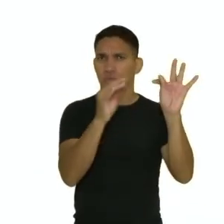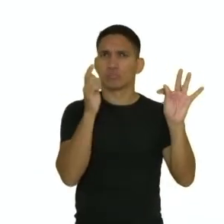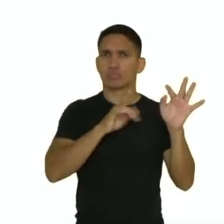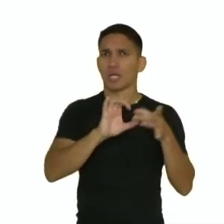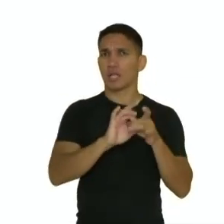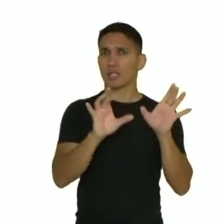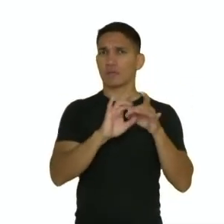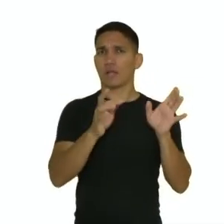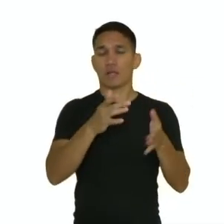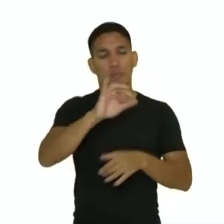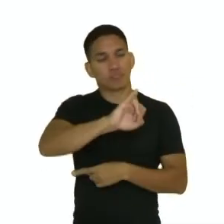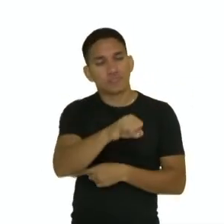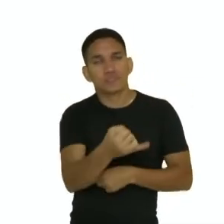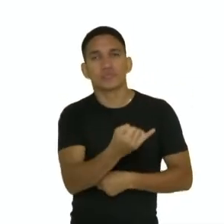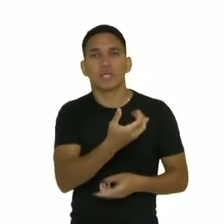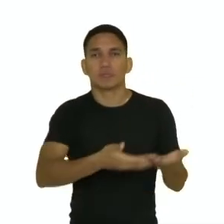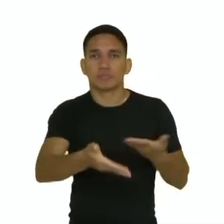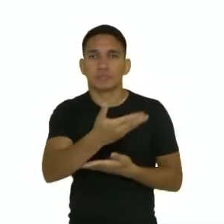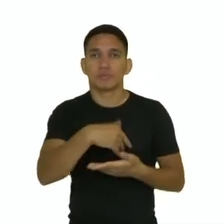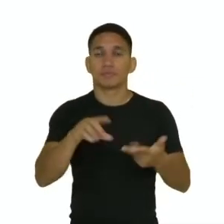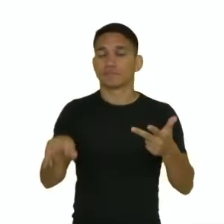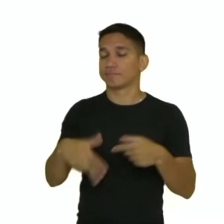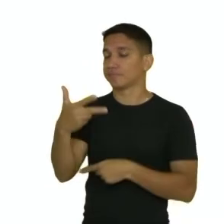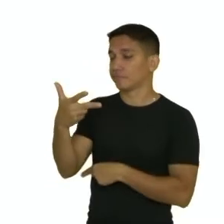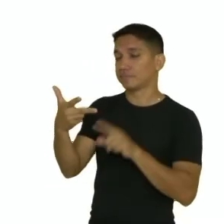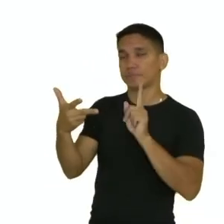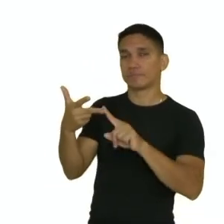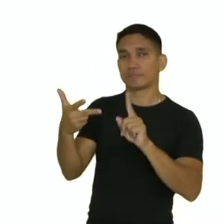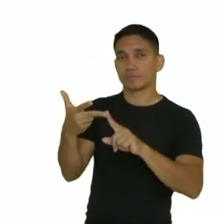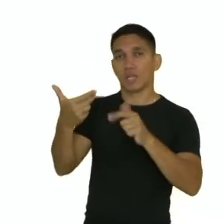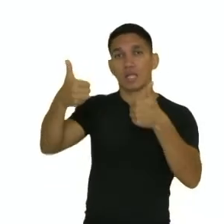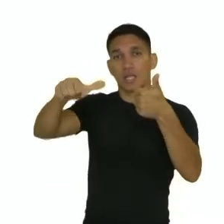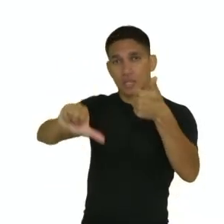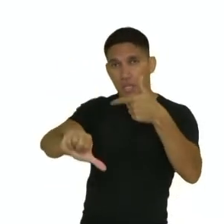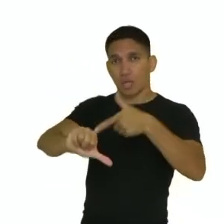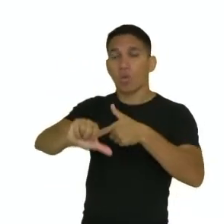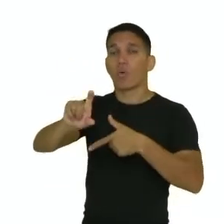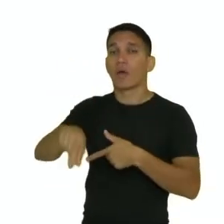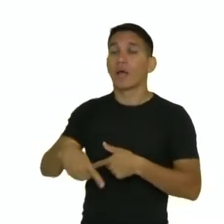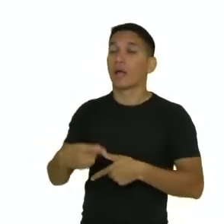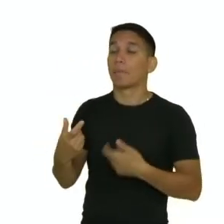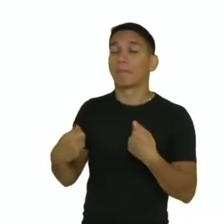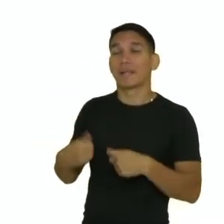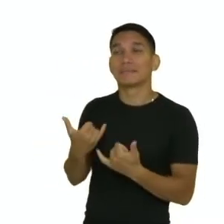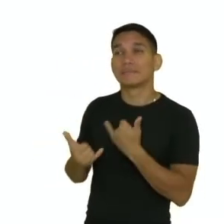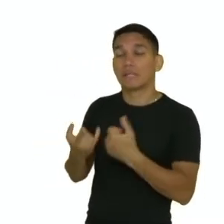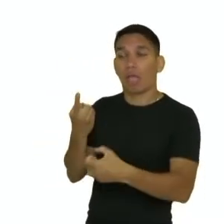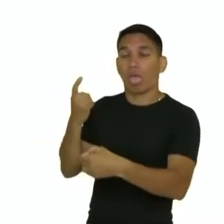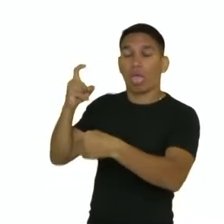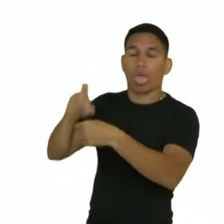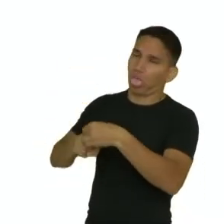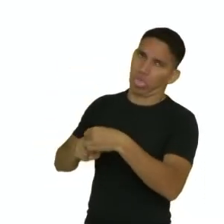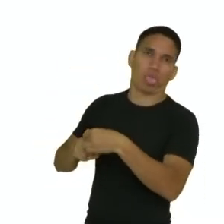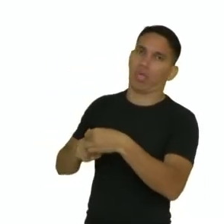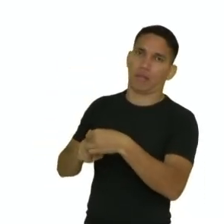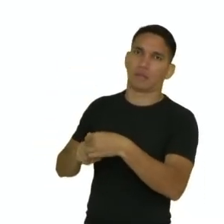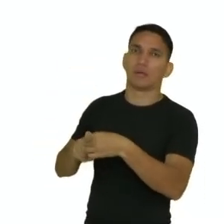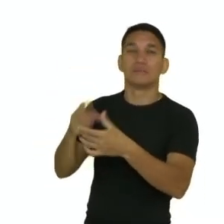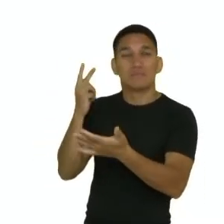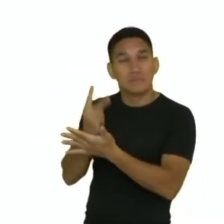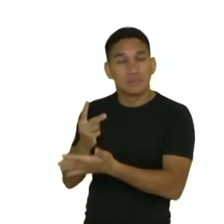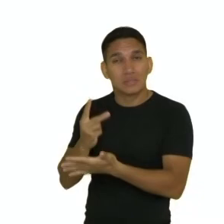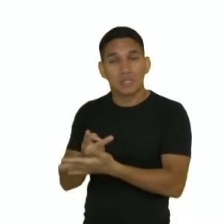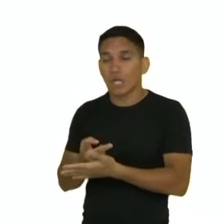os recursos, e enquanto desvantagens tem a possibilidade da dependência, ou seja, buscar no celular todas